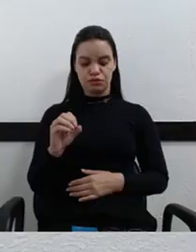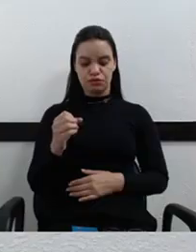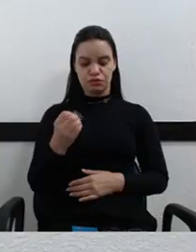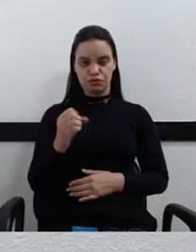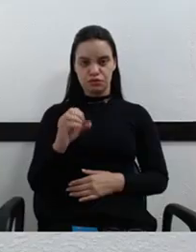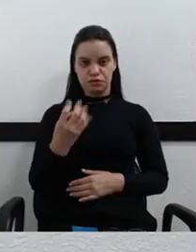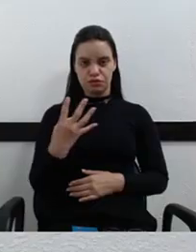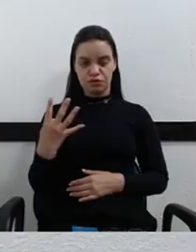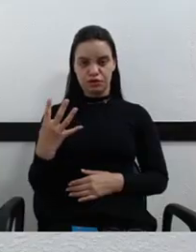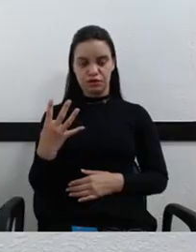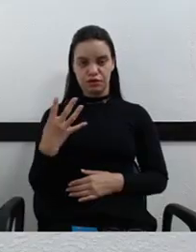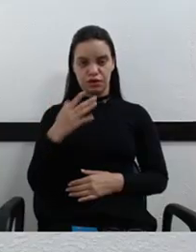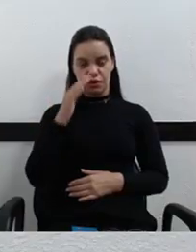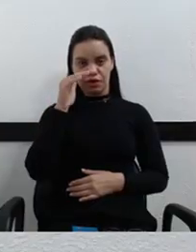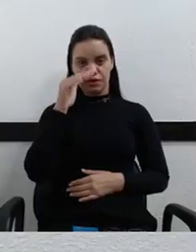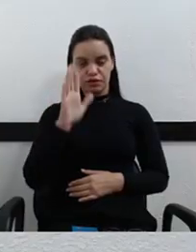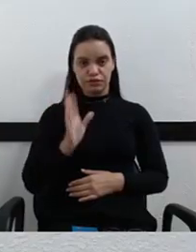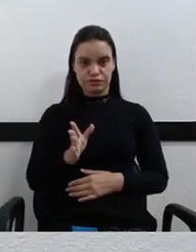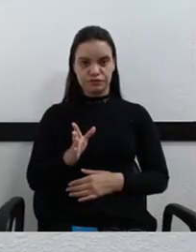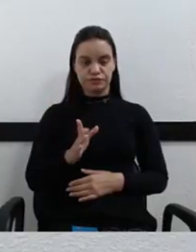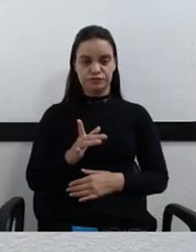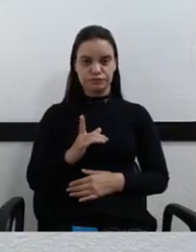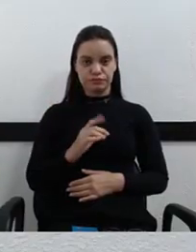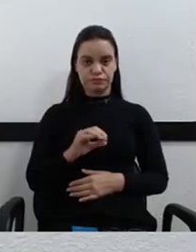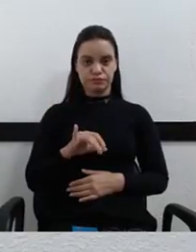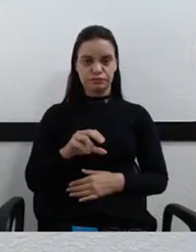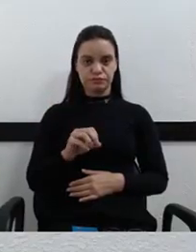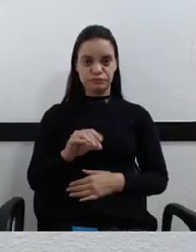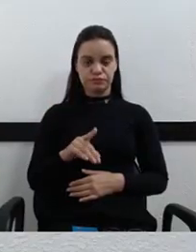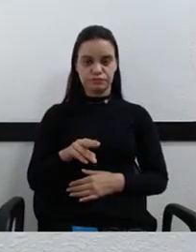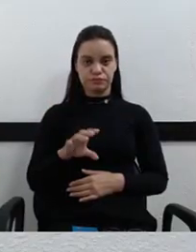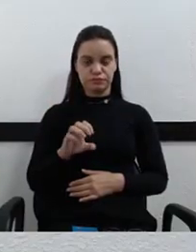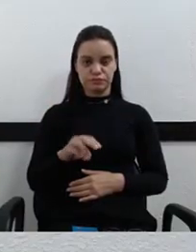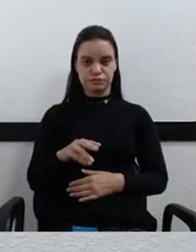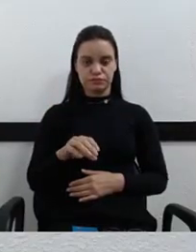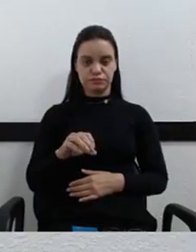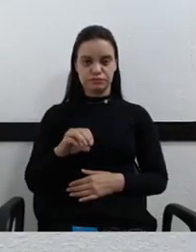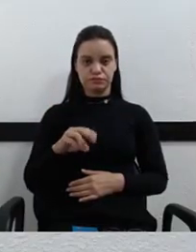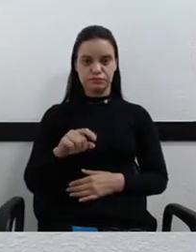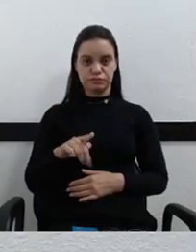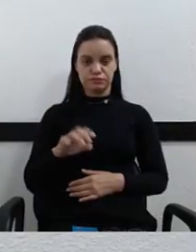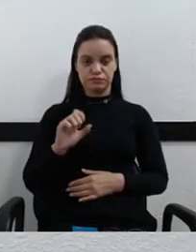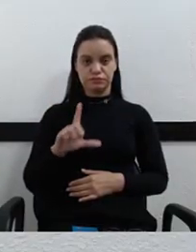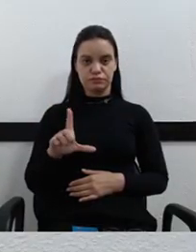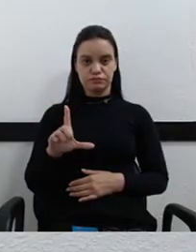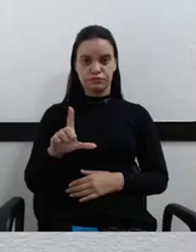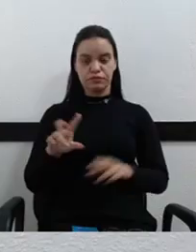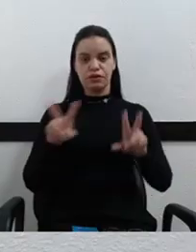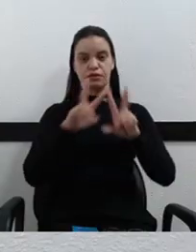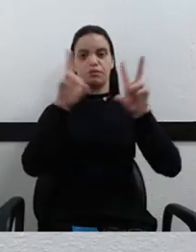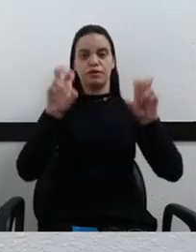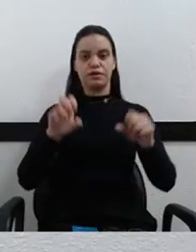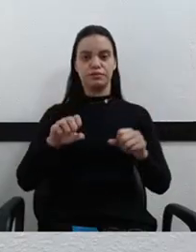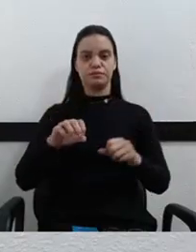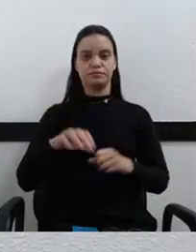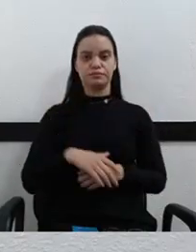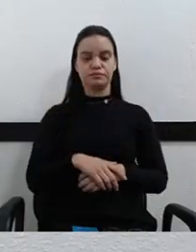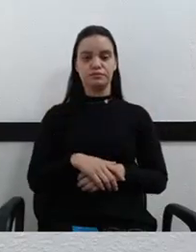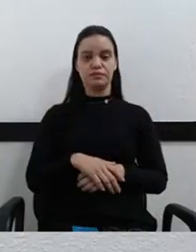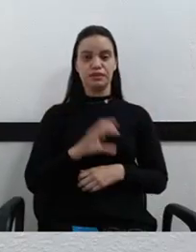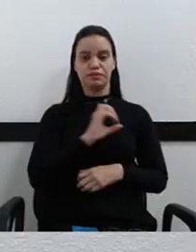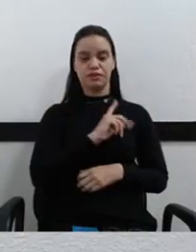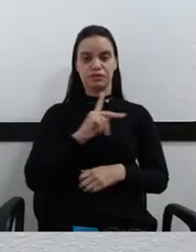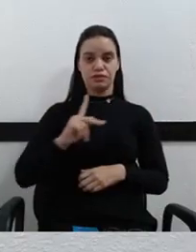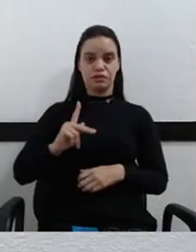2024-0020-844. O interessado é Jardim Markel de Aquino Ribeiro. O assunto é o defensor público em estágio